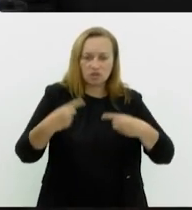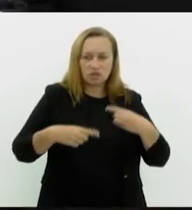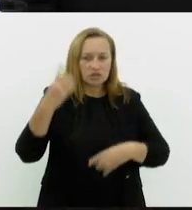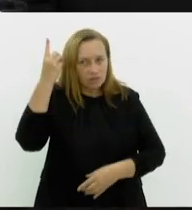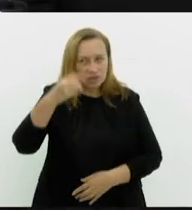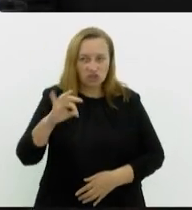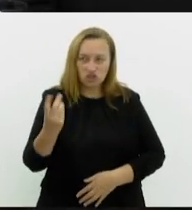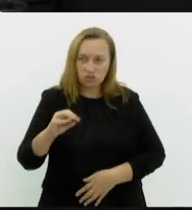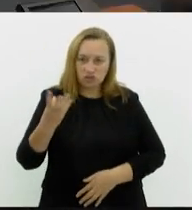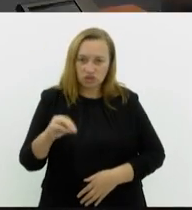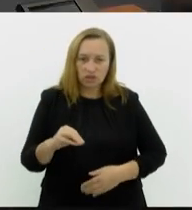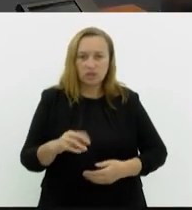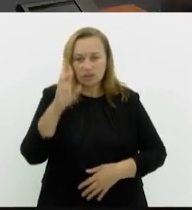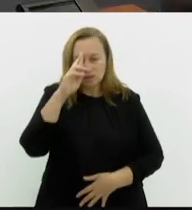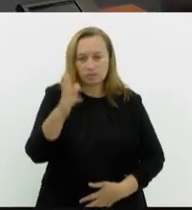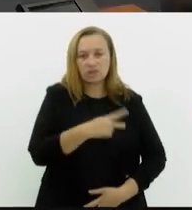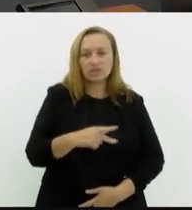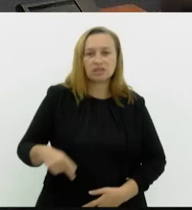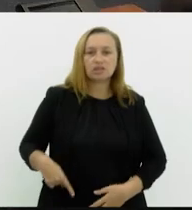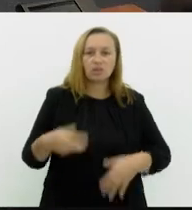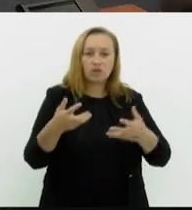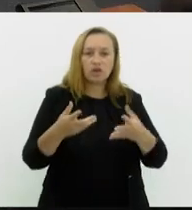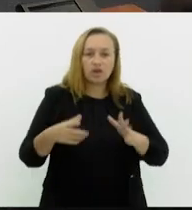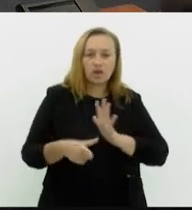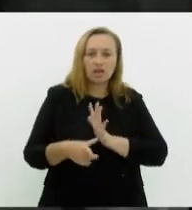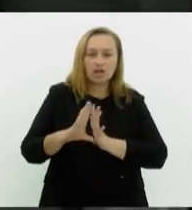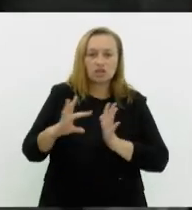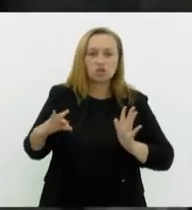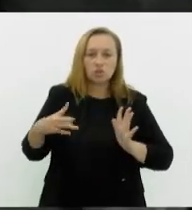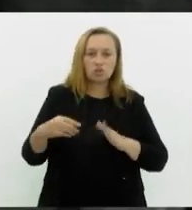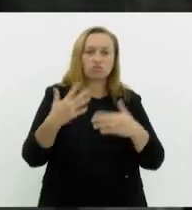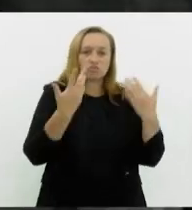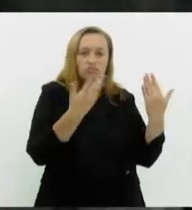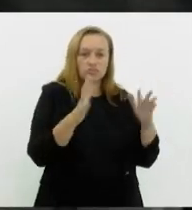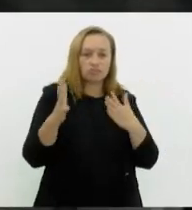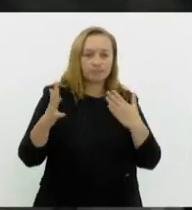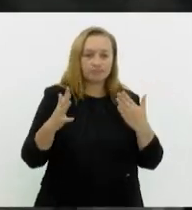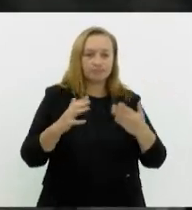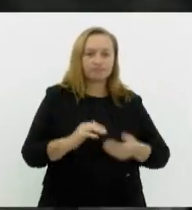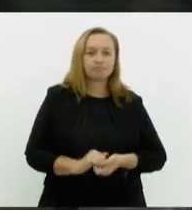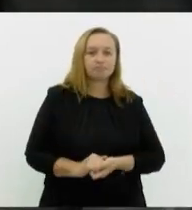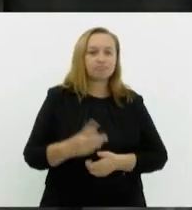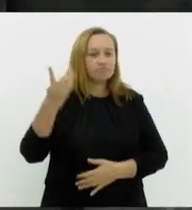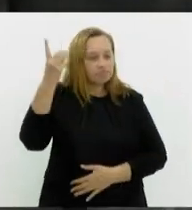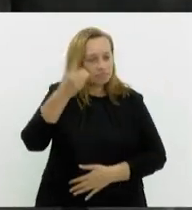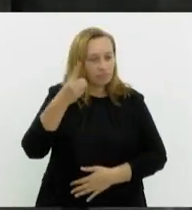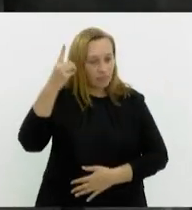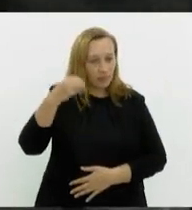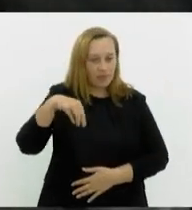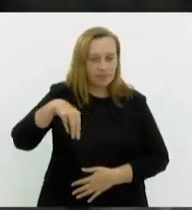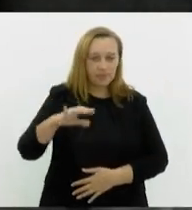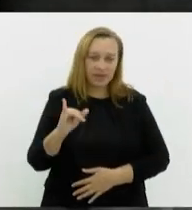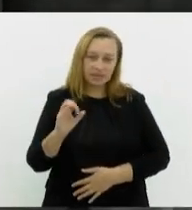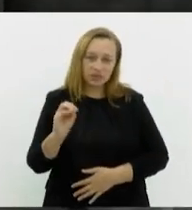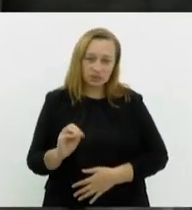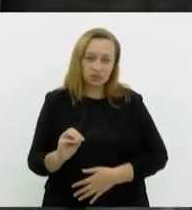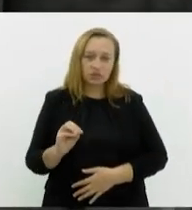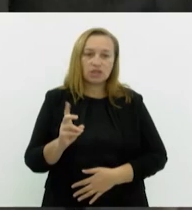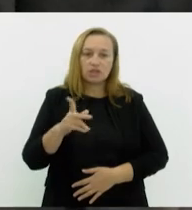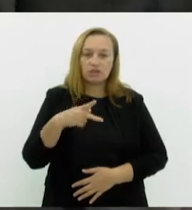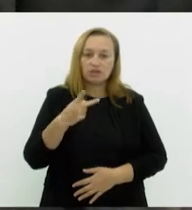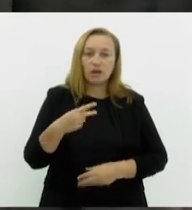Chico Machado. Senhor presidente, eu quero, antes de mais nada, parabenizar o deputado Márcio Canella e dizer como